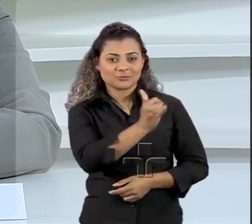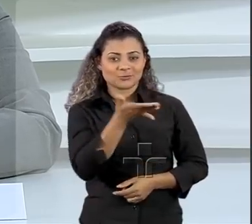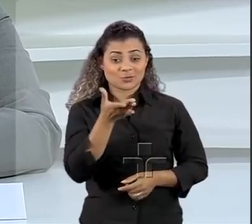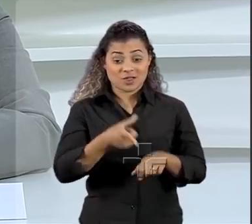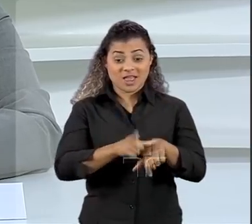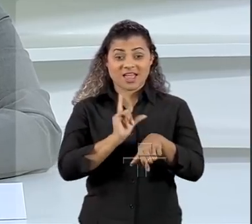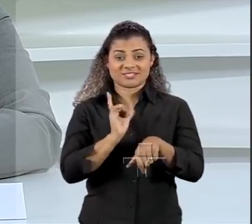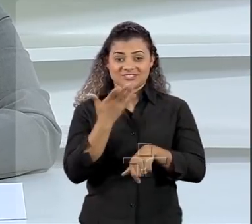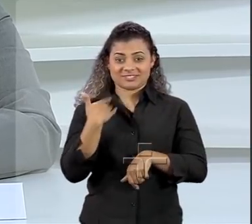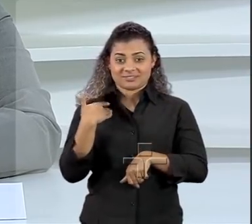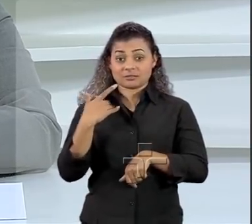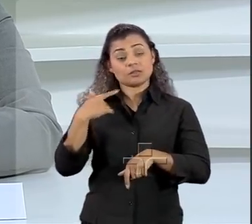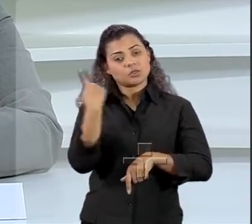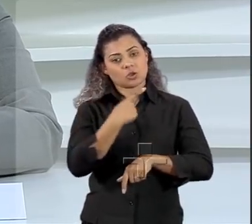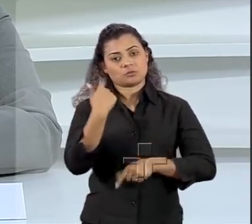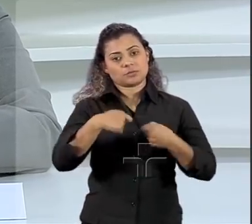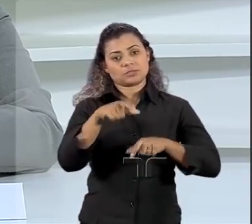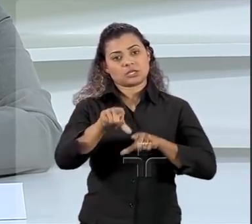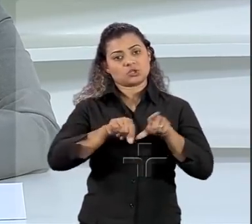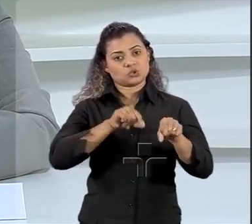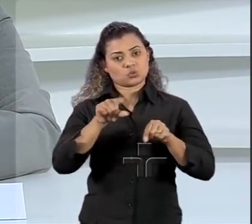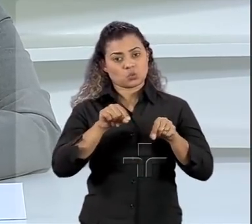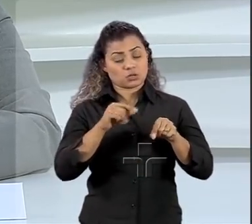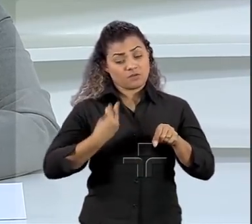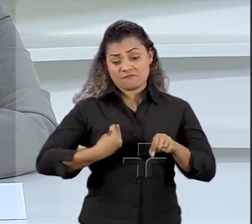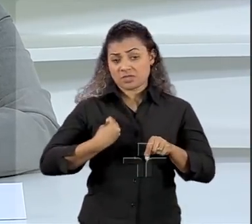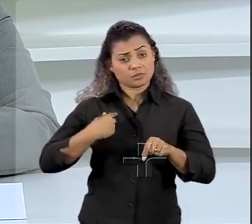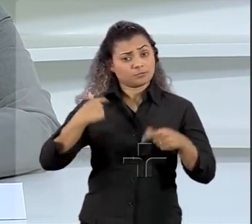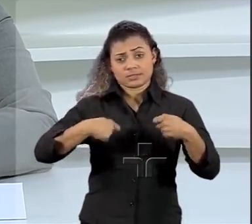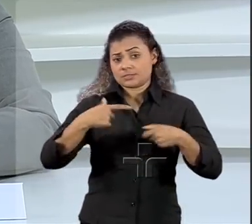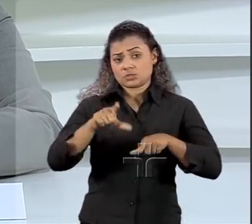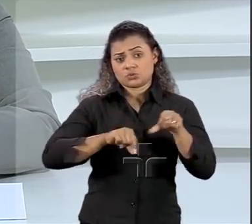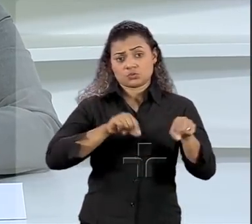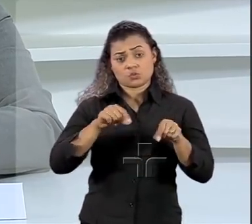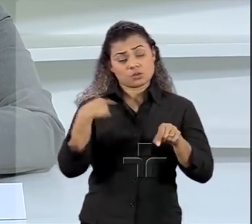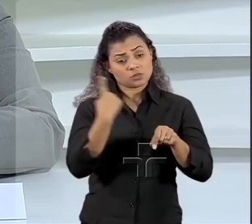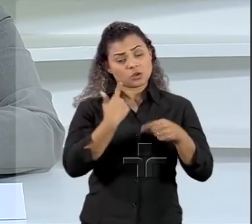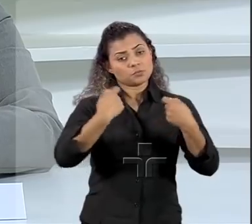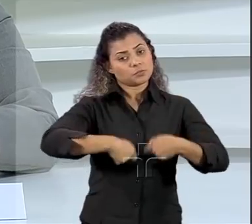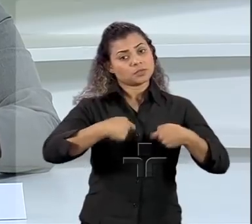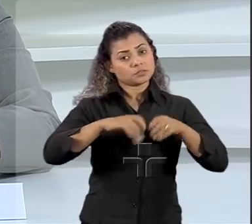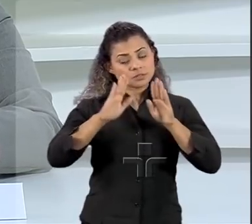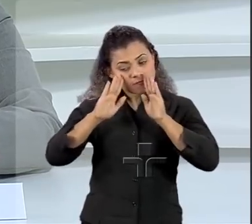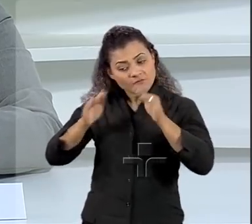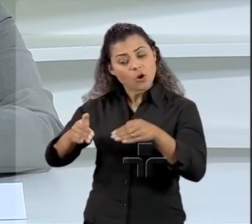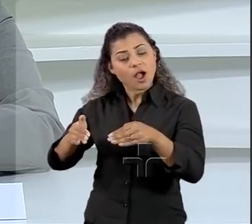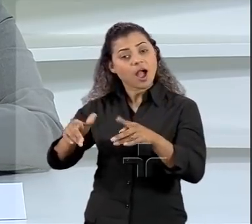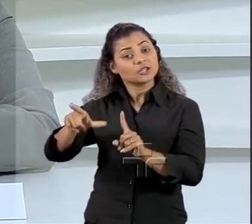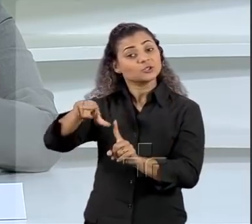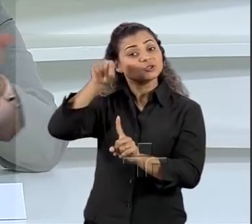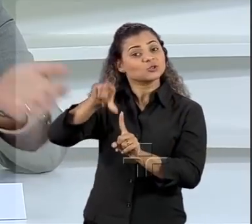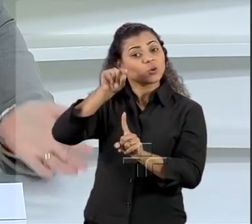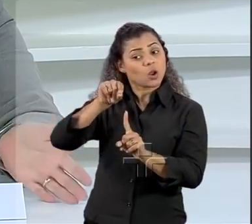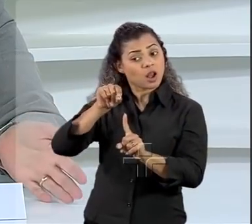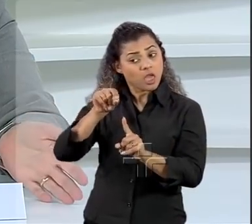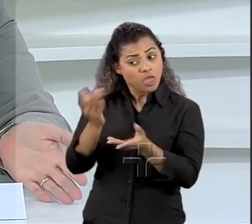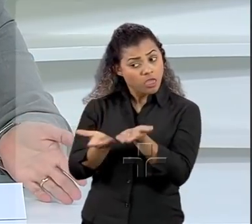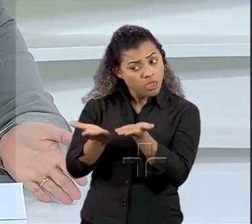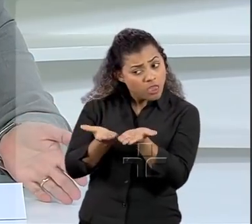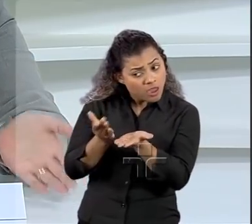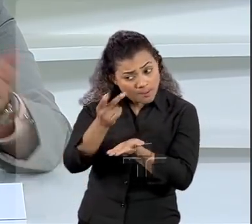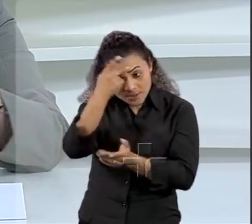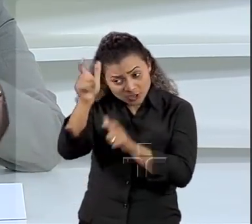precisamos fazer escolhas. A vida é feita de escolhas. E eu acho que a gente, em algum momento, vai ter que escolher se nós vamos cuidar de gente ou cuidar do